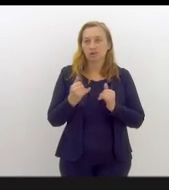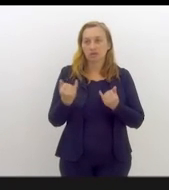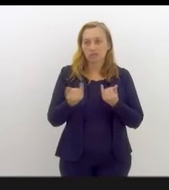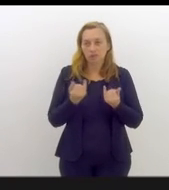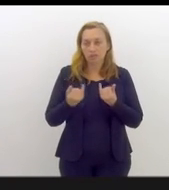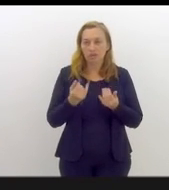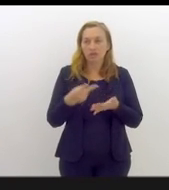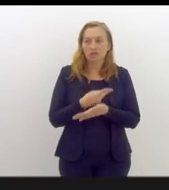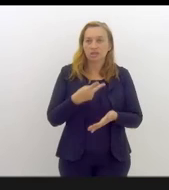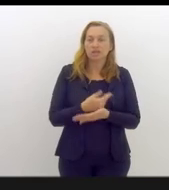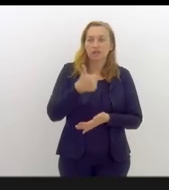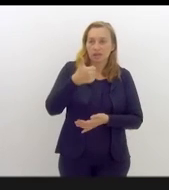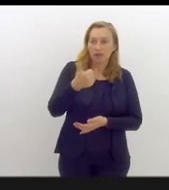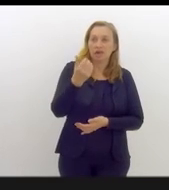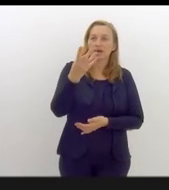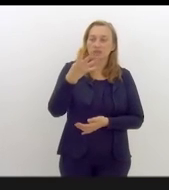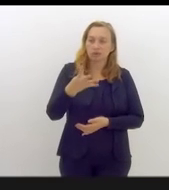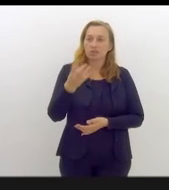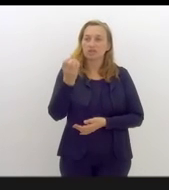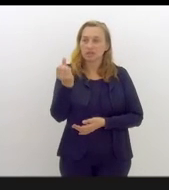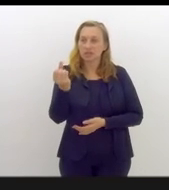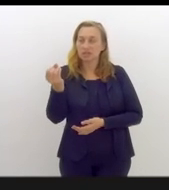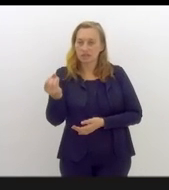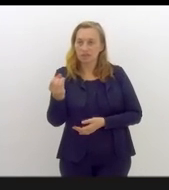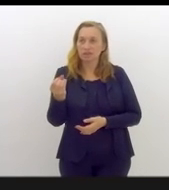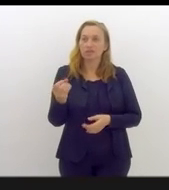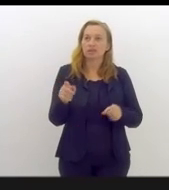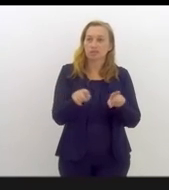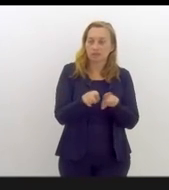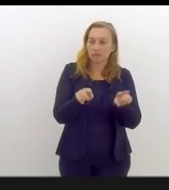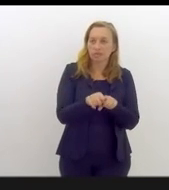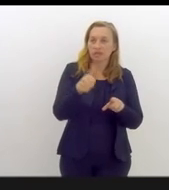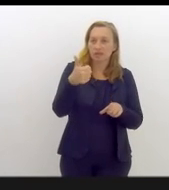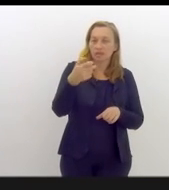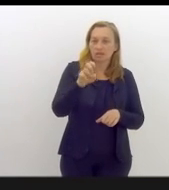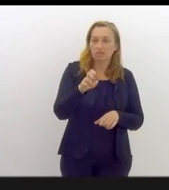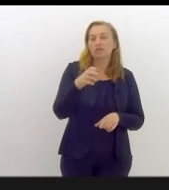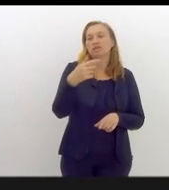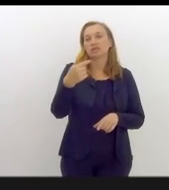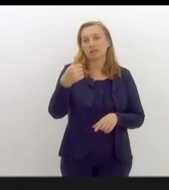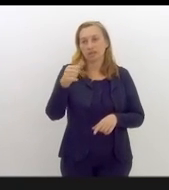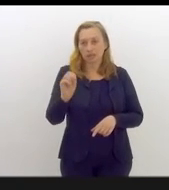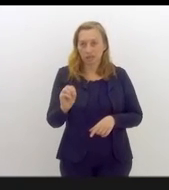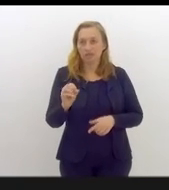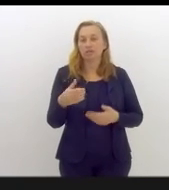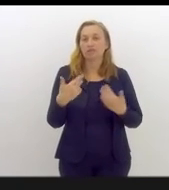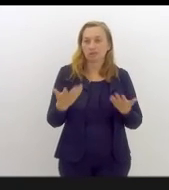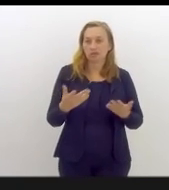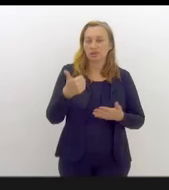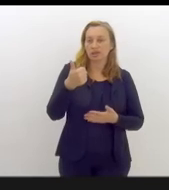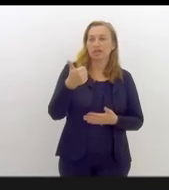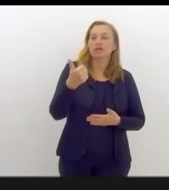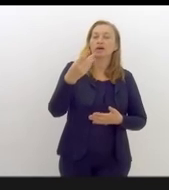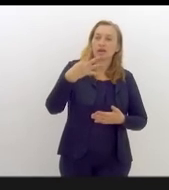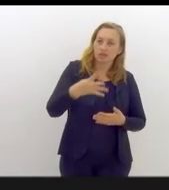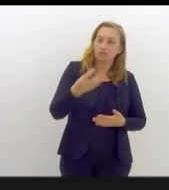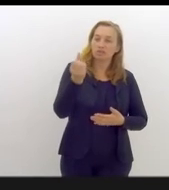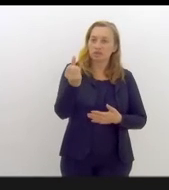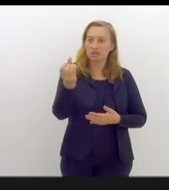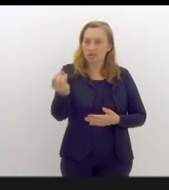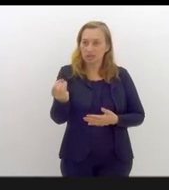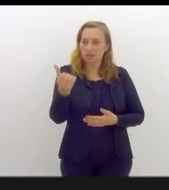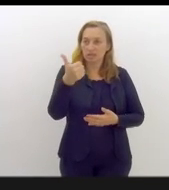é a 1460 e a 70. Realmente não é projeto de resolução 1570, é 1460